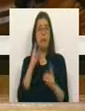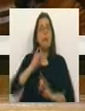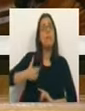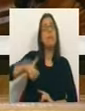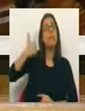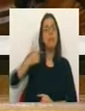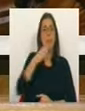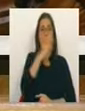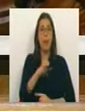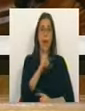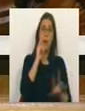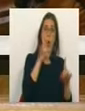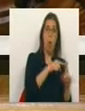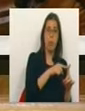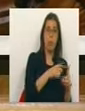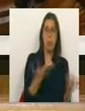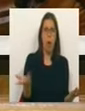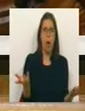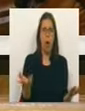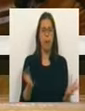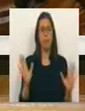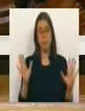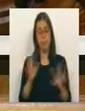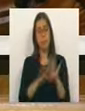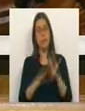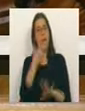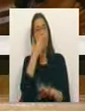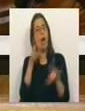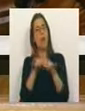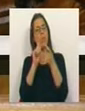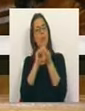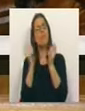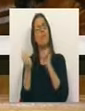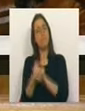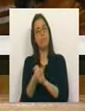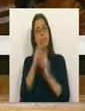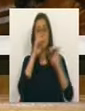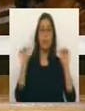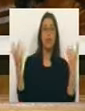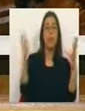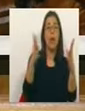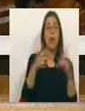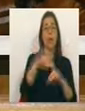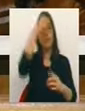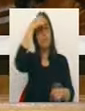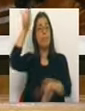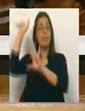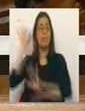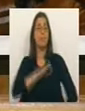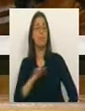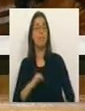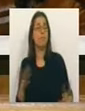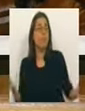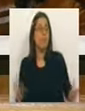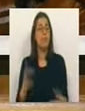essenciais para cumprir esse objetivo? É querer fazer uma espécie de reforma da floresta, onde se esquece dos